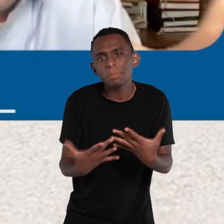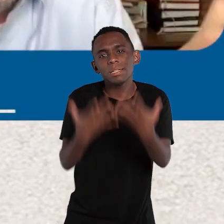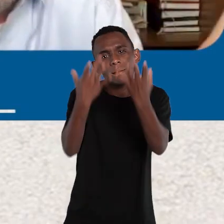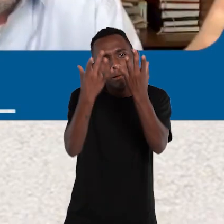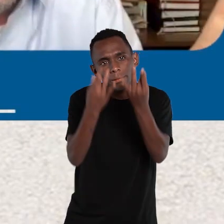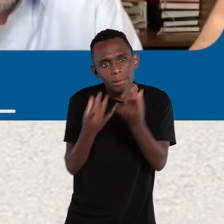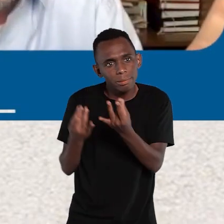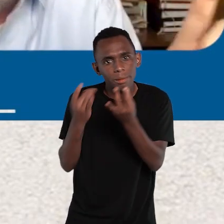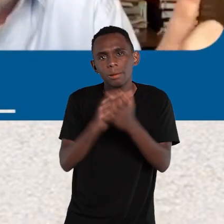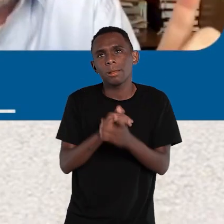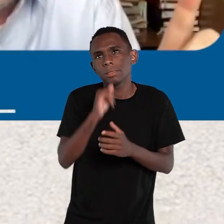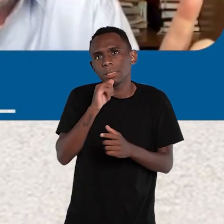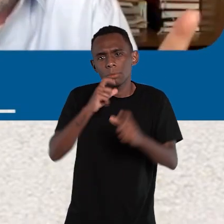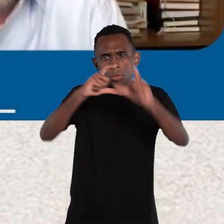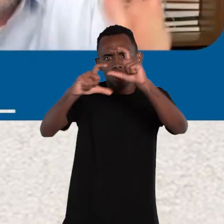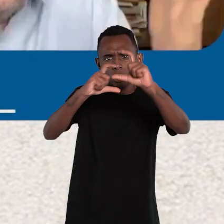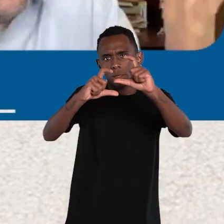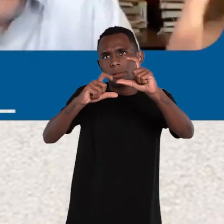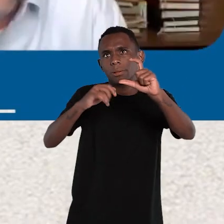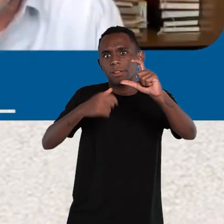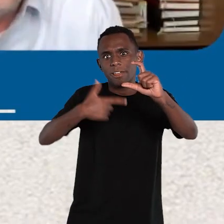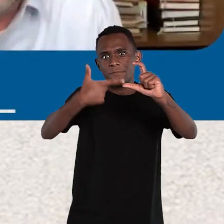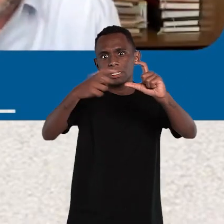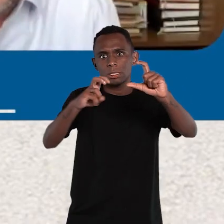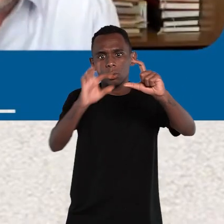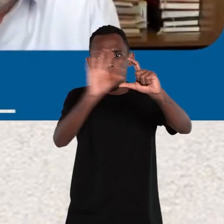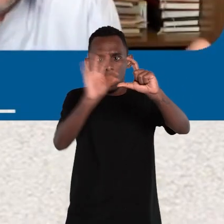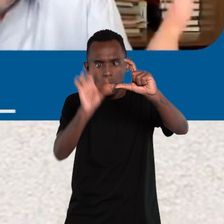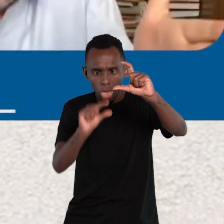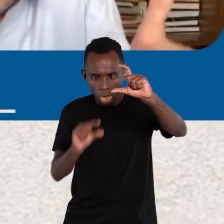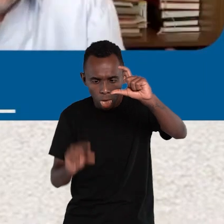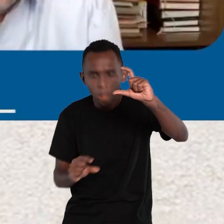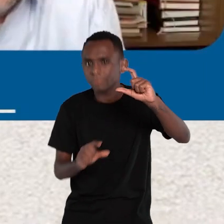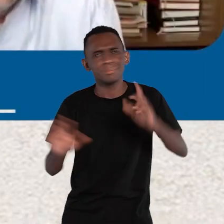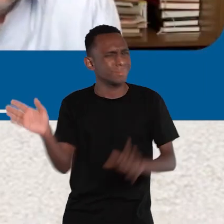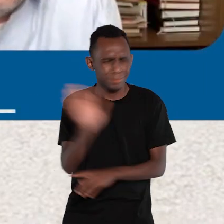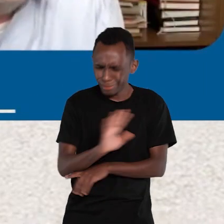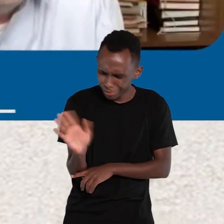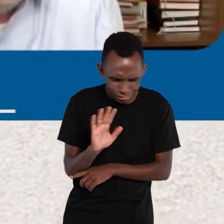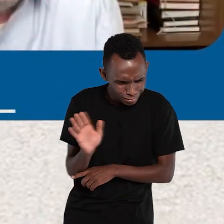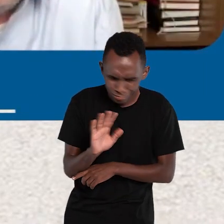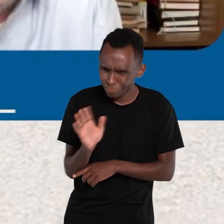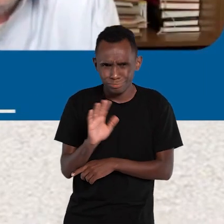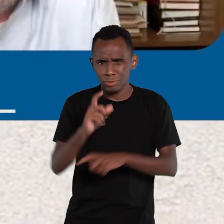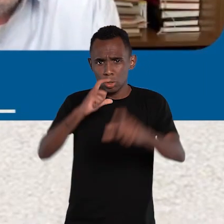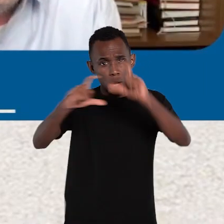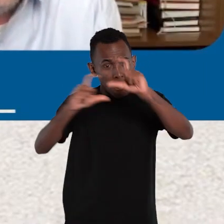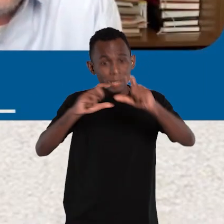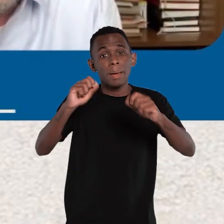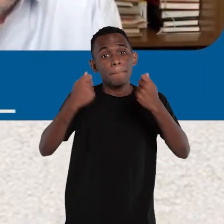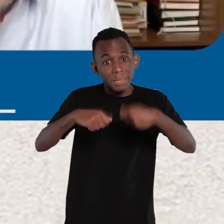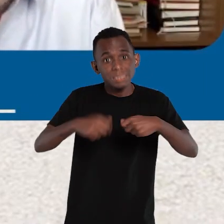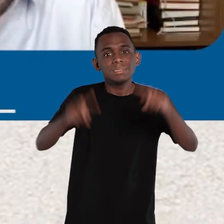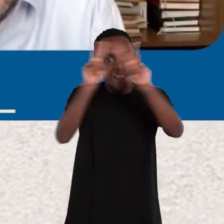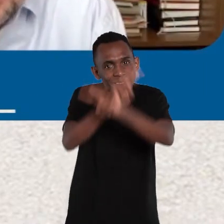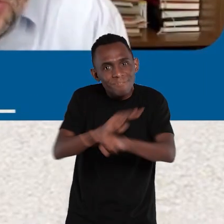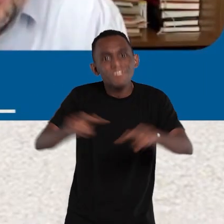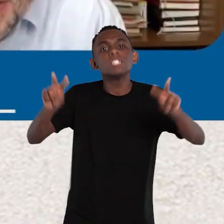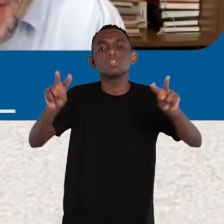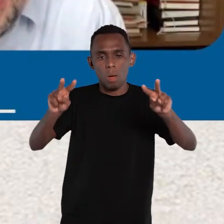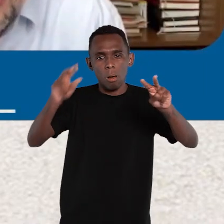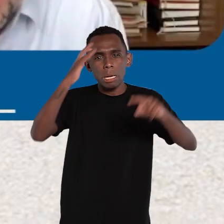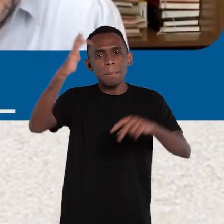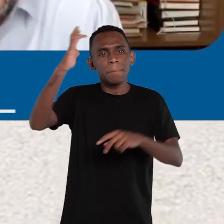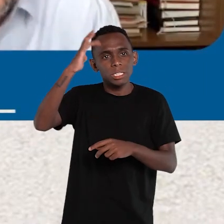botar um balão de um personagem falando e botar 25 linhas, a não ser que seja esse o estilo. A HQ é muito telegráfico. Então,